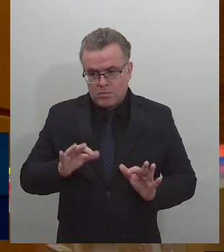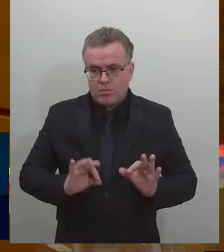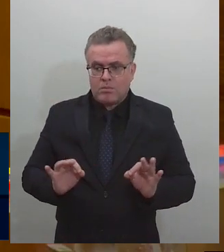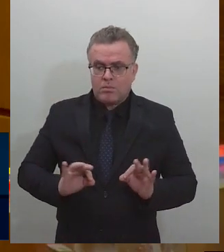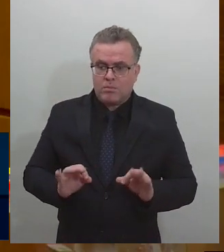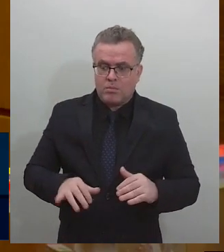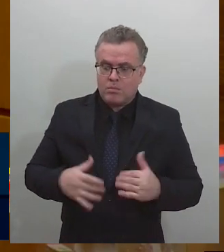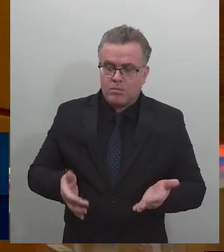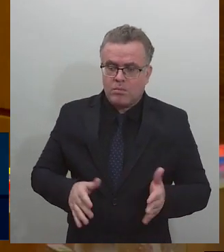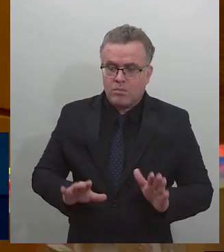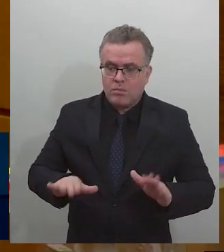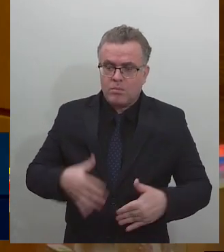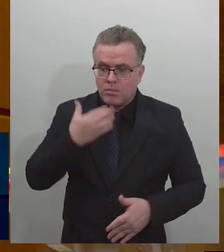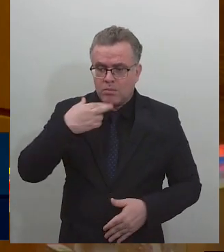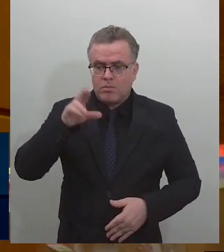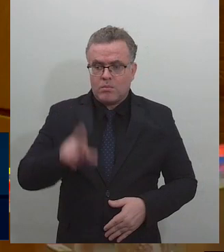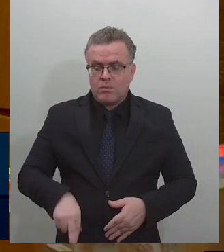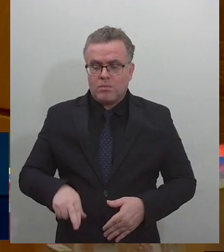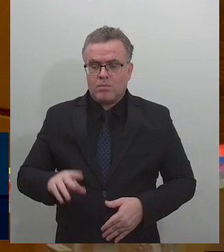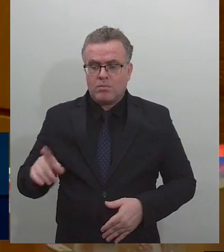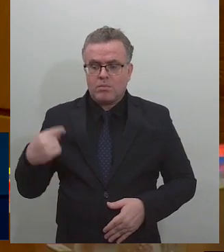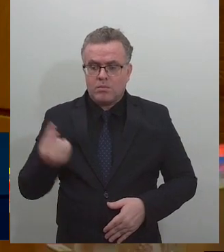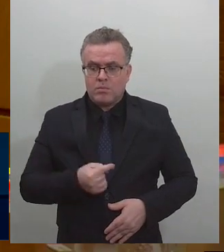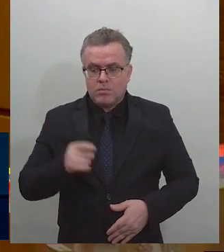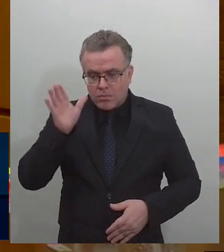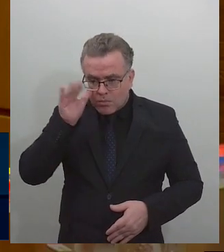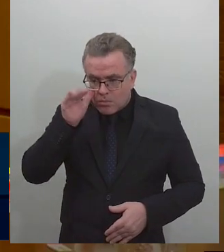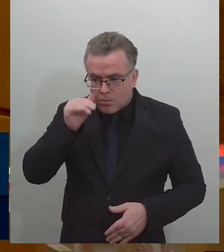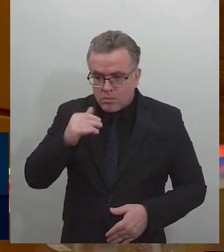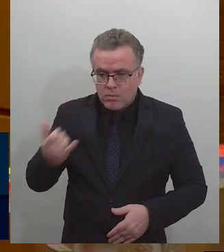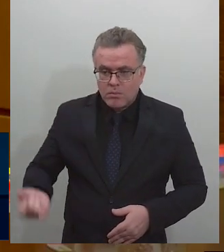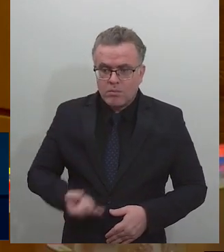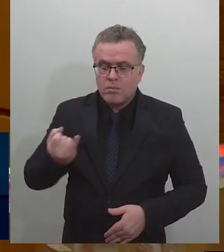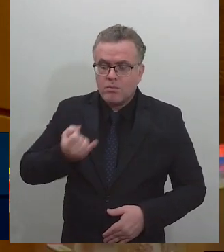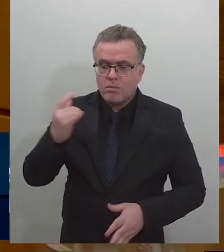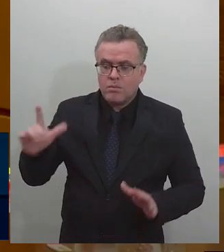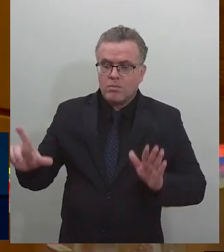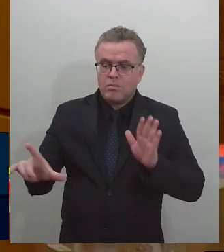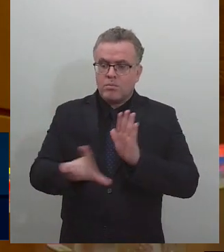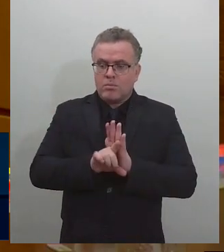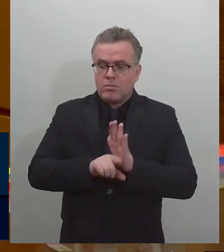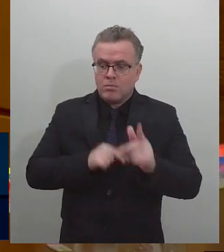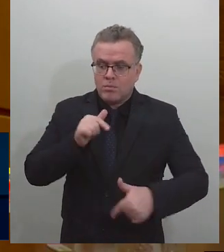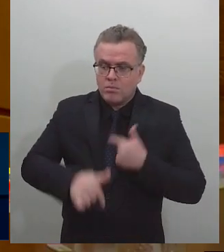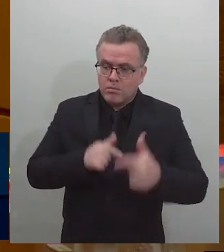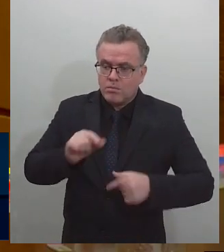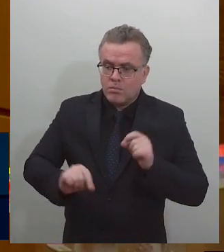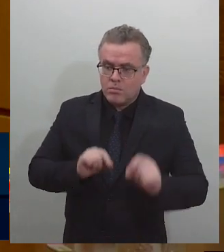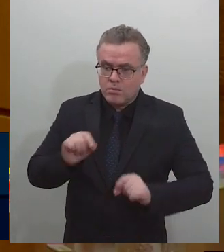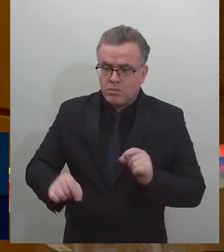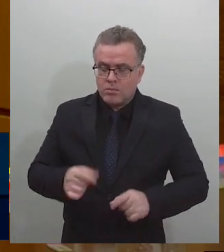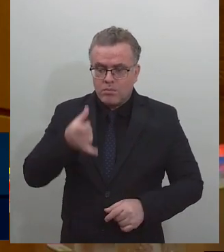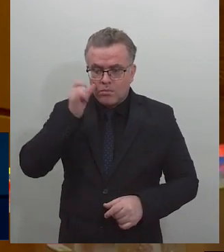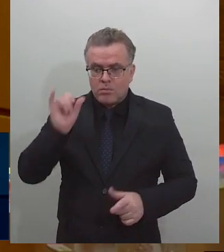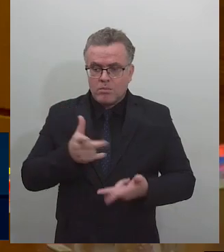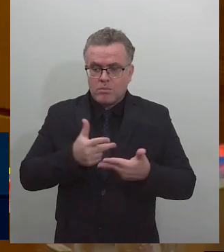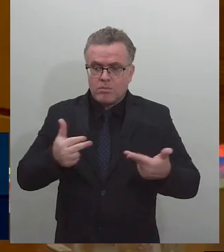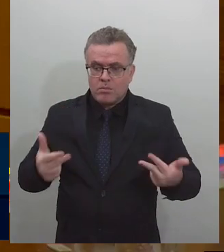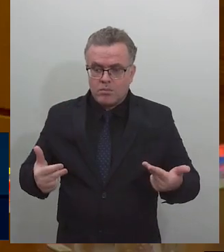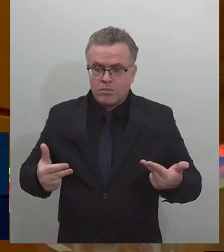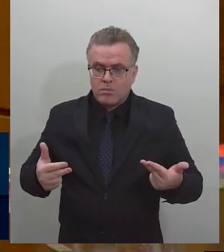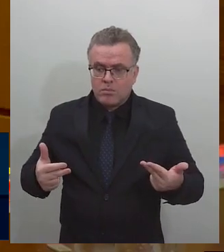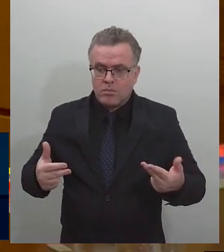gente sabe da importância, né, dessa operação para inibir, né, esses acidentes, inibir essas mortes